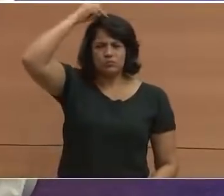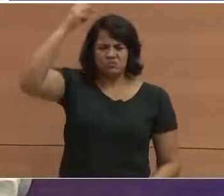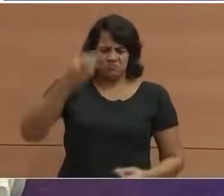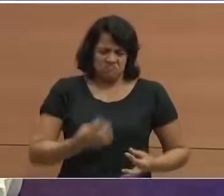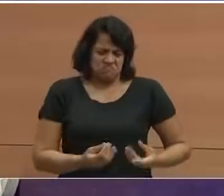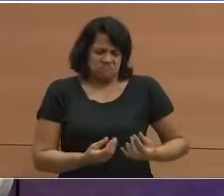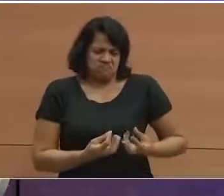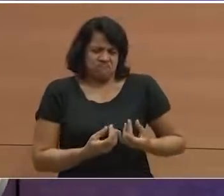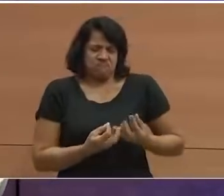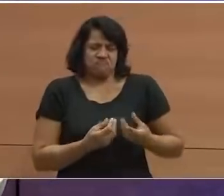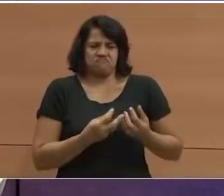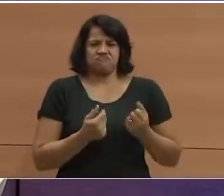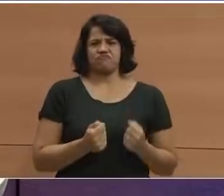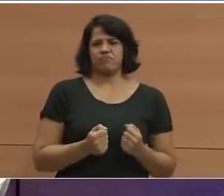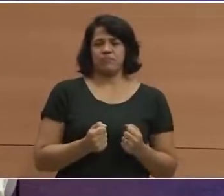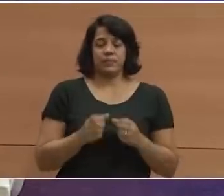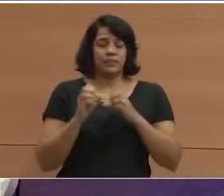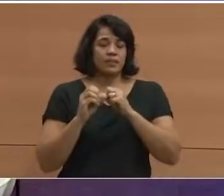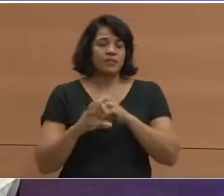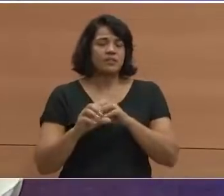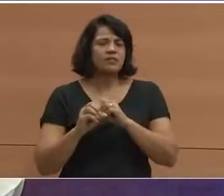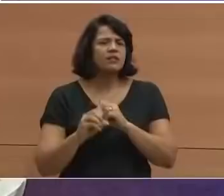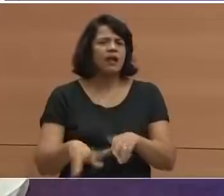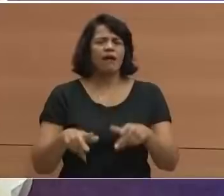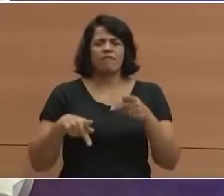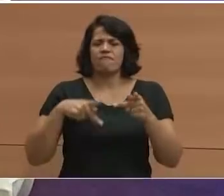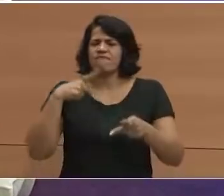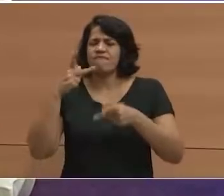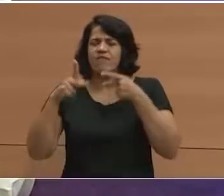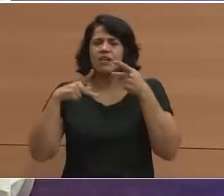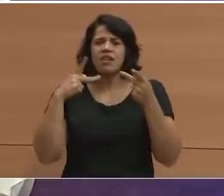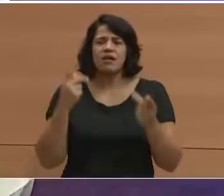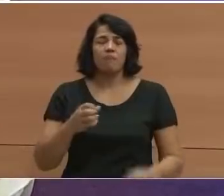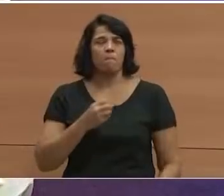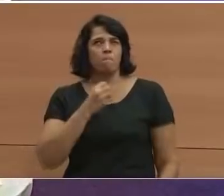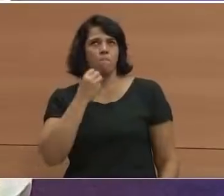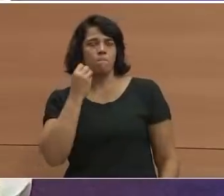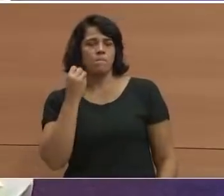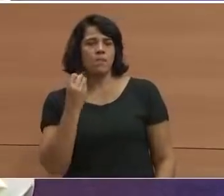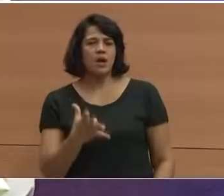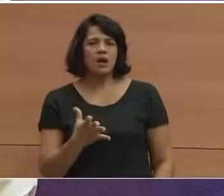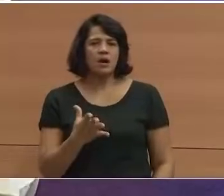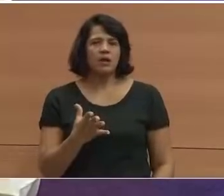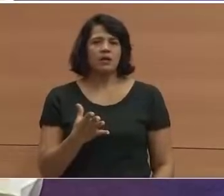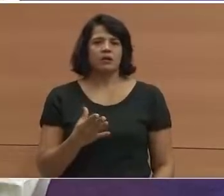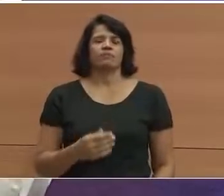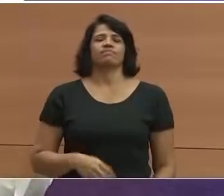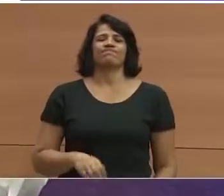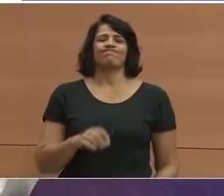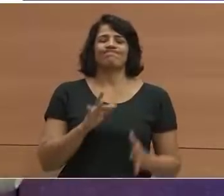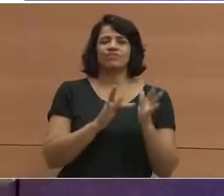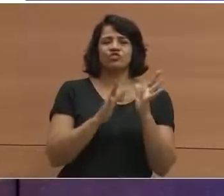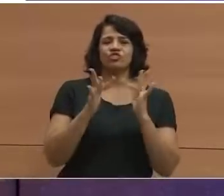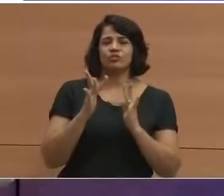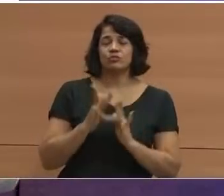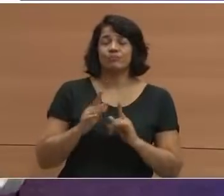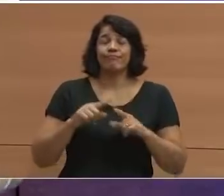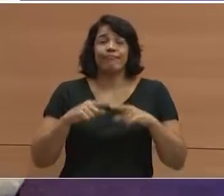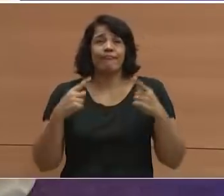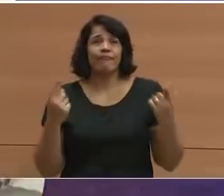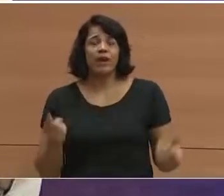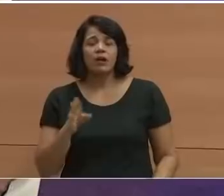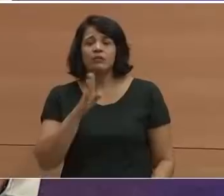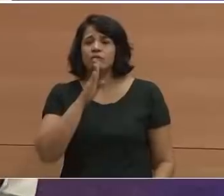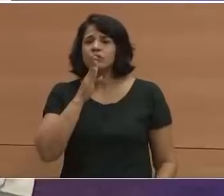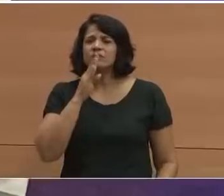falava e ensinava com precisão a respeito de Jesus, conhecendo apenas o batismo